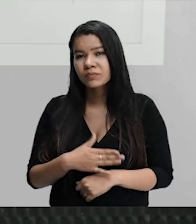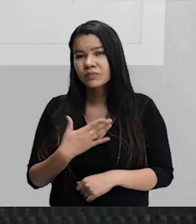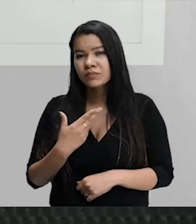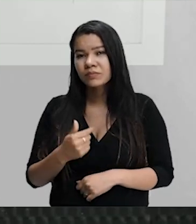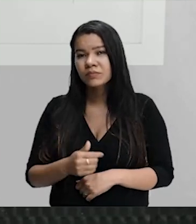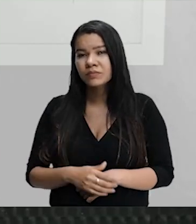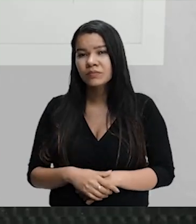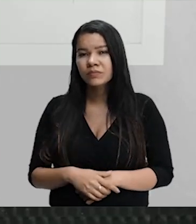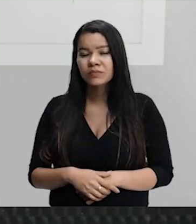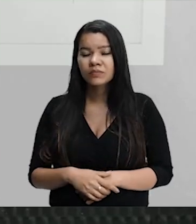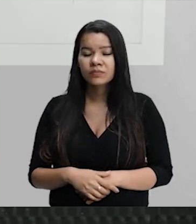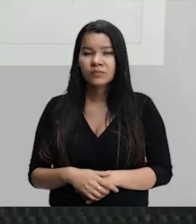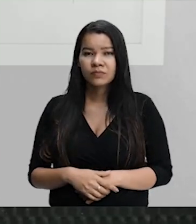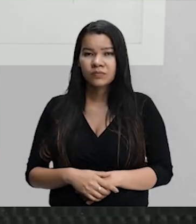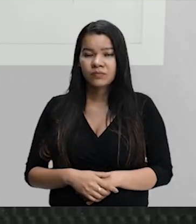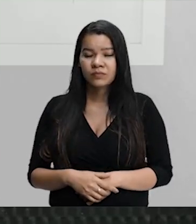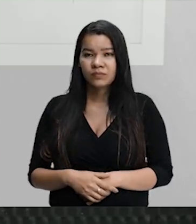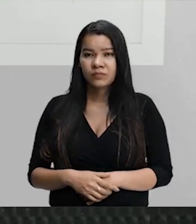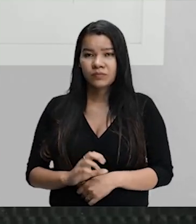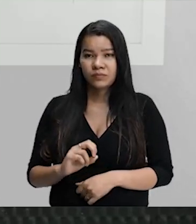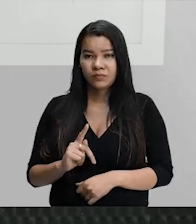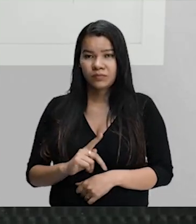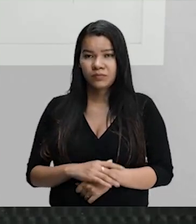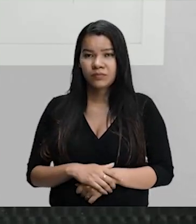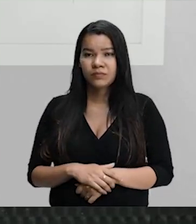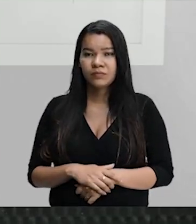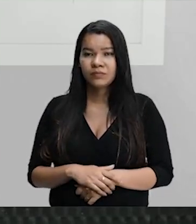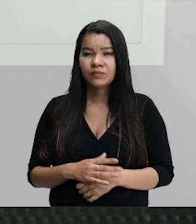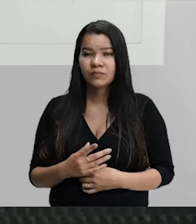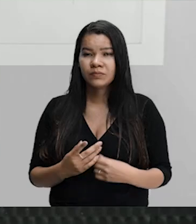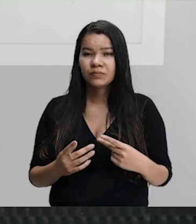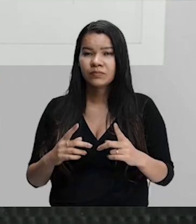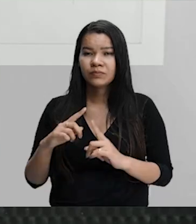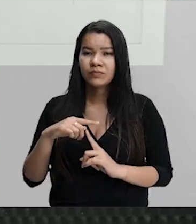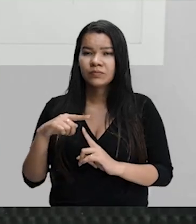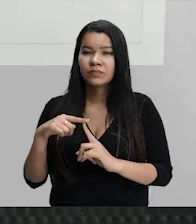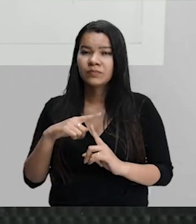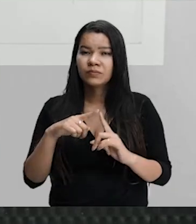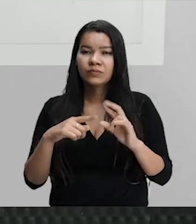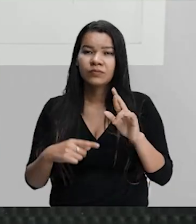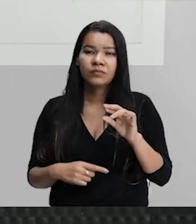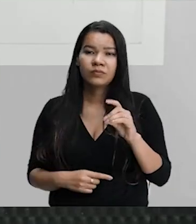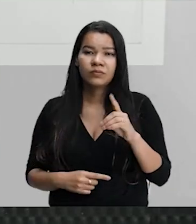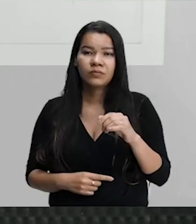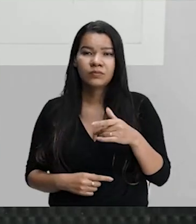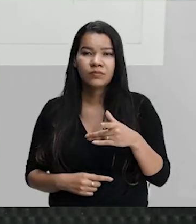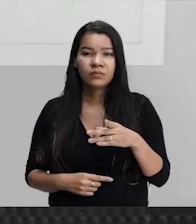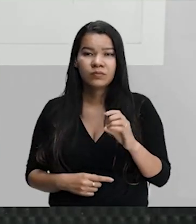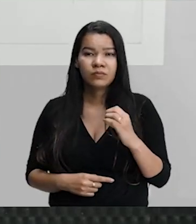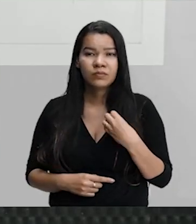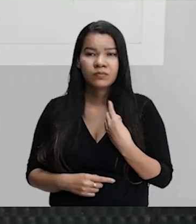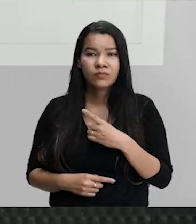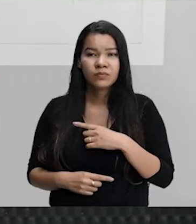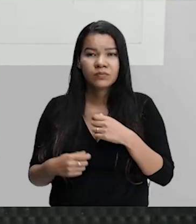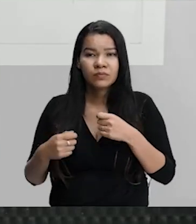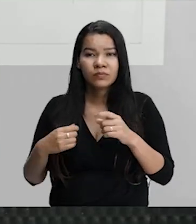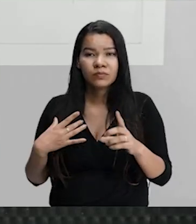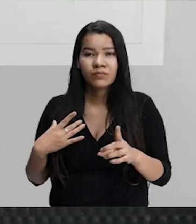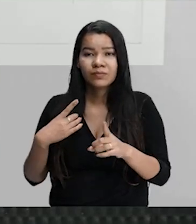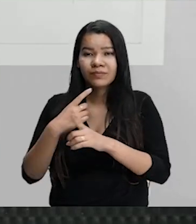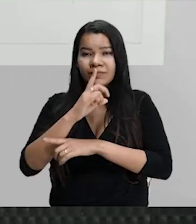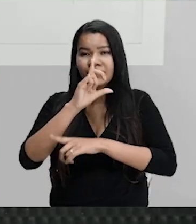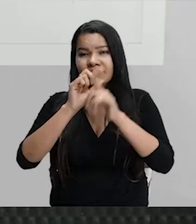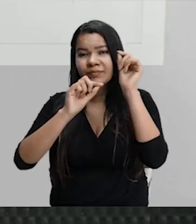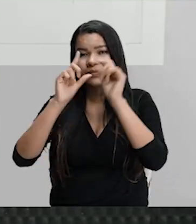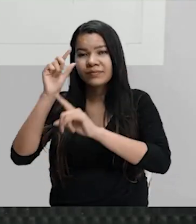tá ok? Certinho? Então esses são os tipos de radiação que a gente pode encontrar lá, né, nas